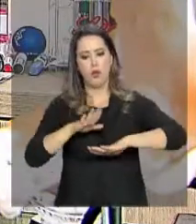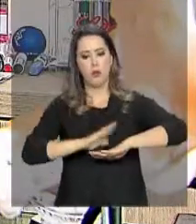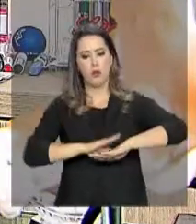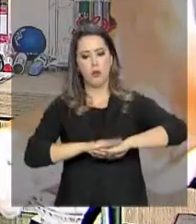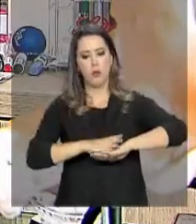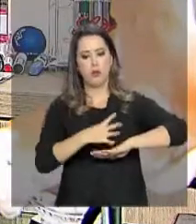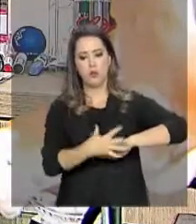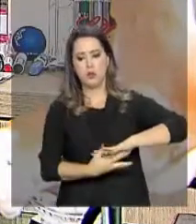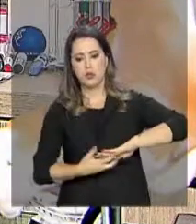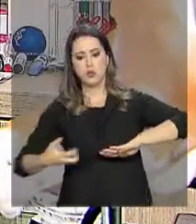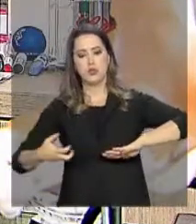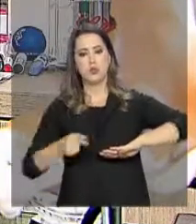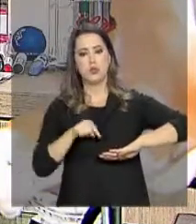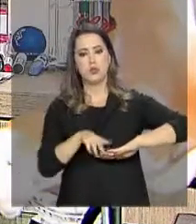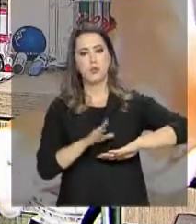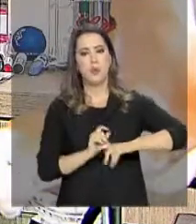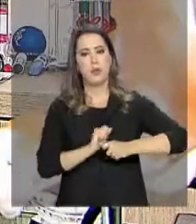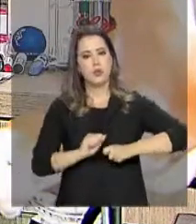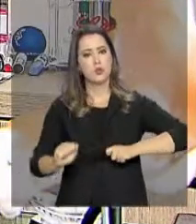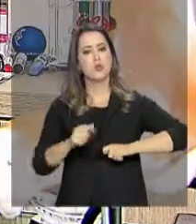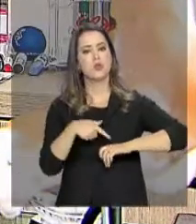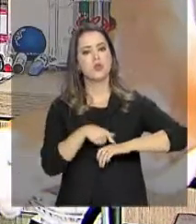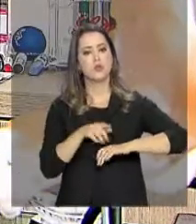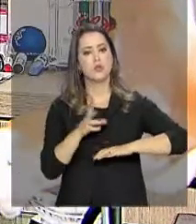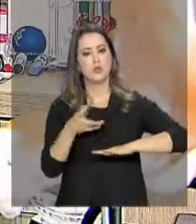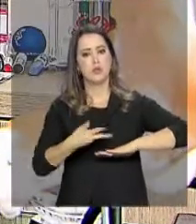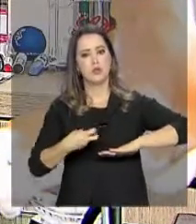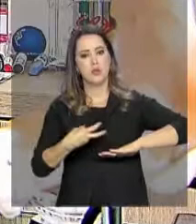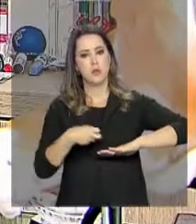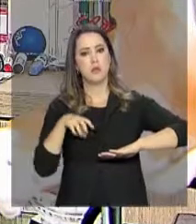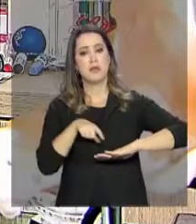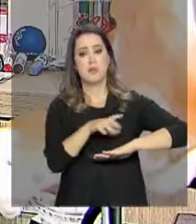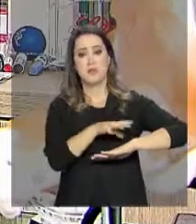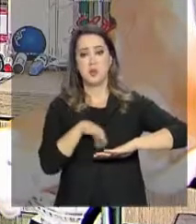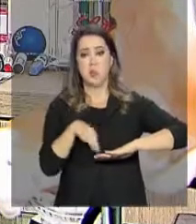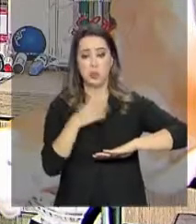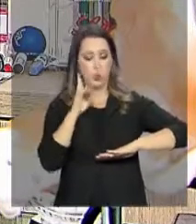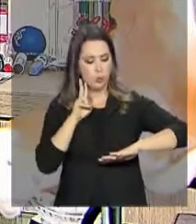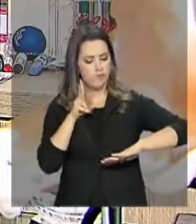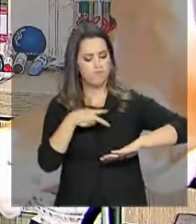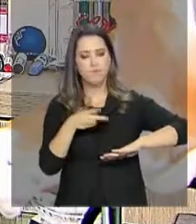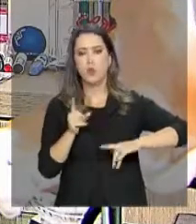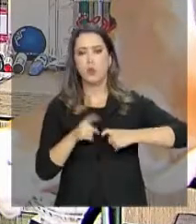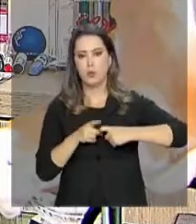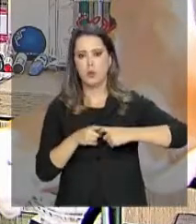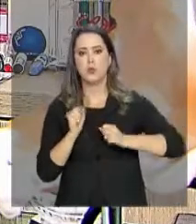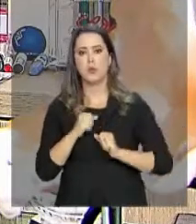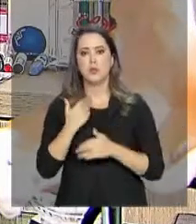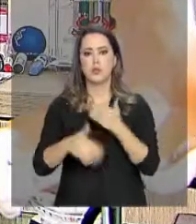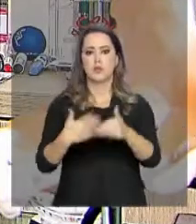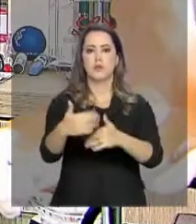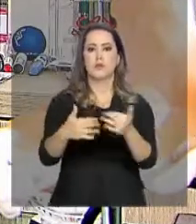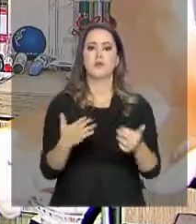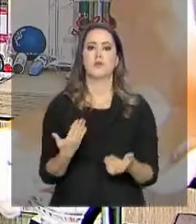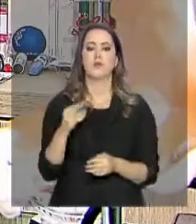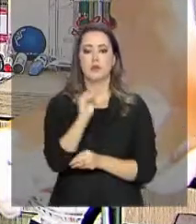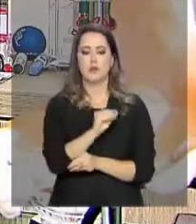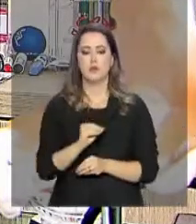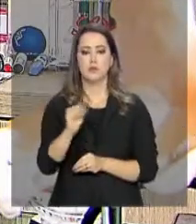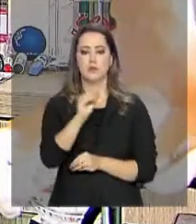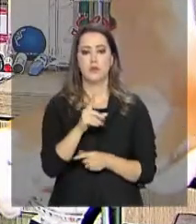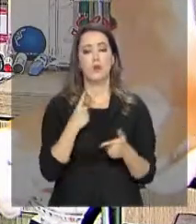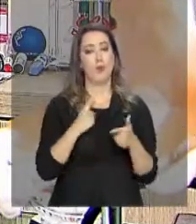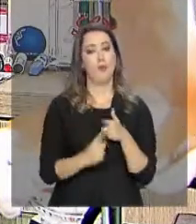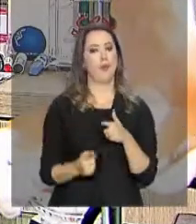sapatos e as meias examinando os pés a gente já pode avançar muito na prevenção o